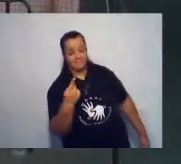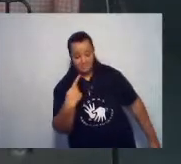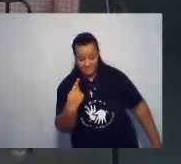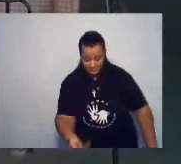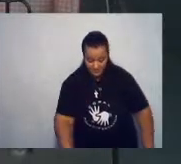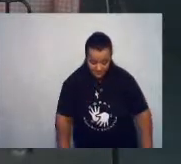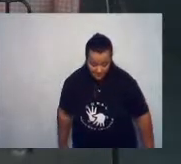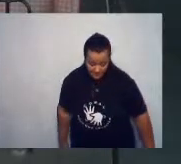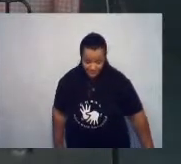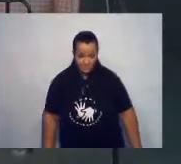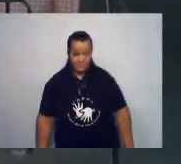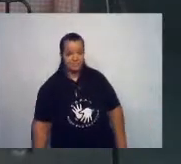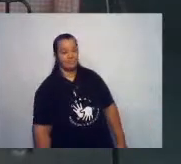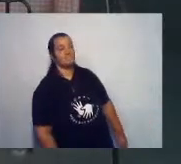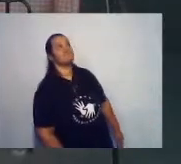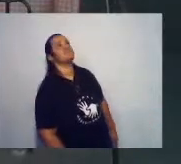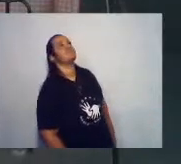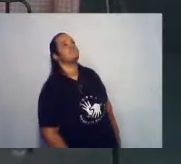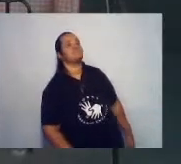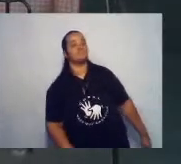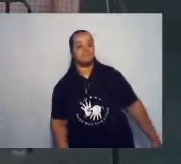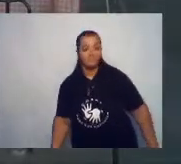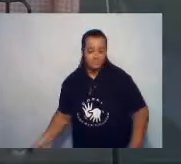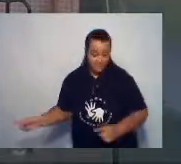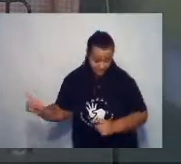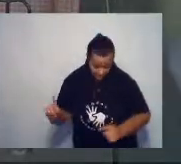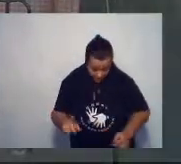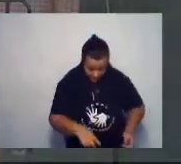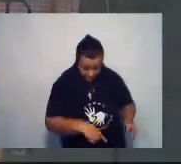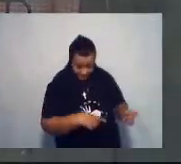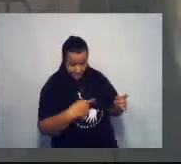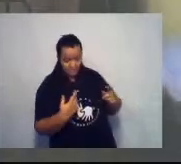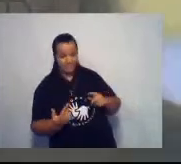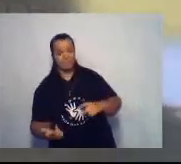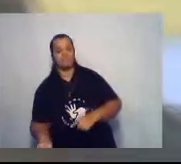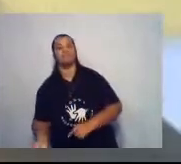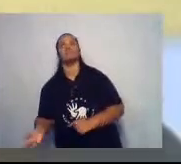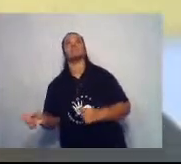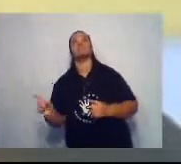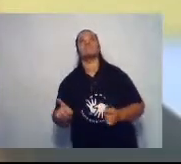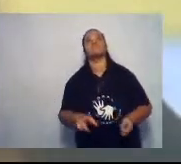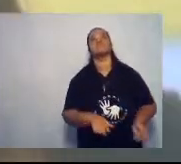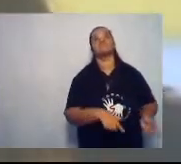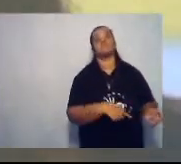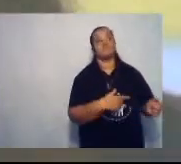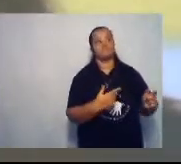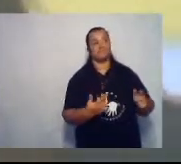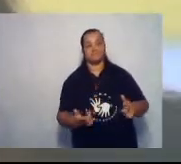Ai, ai, ai, ai, ai.